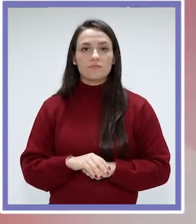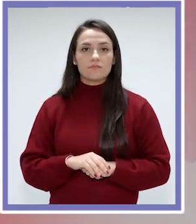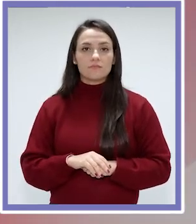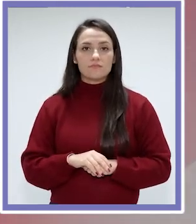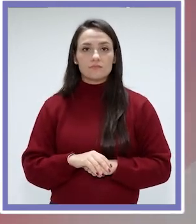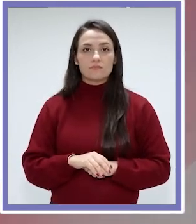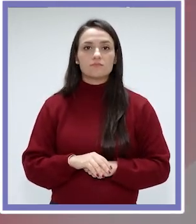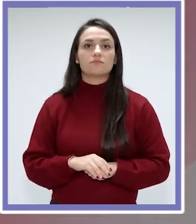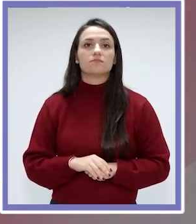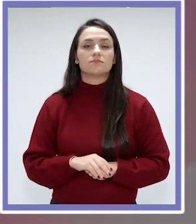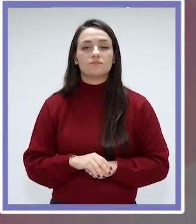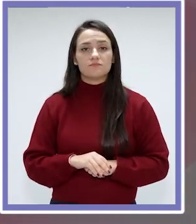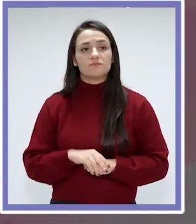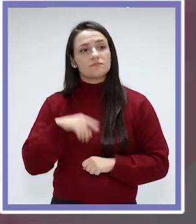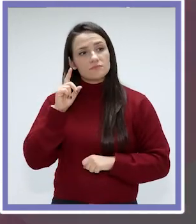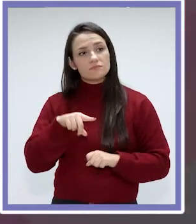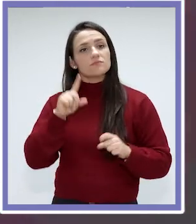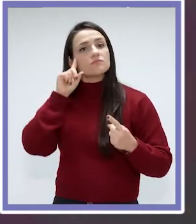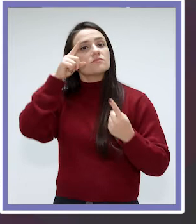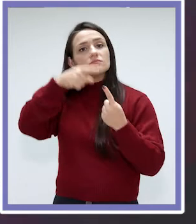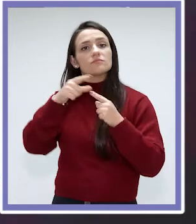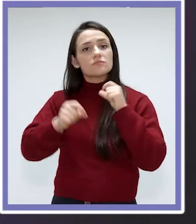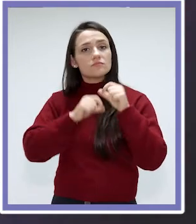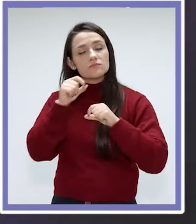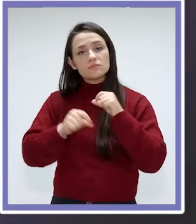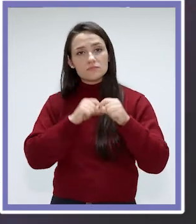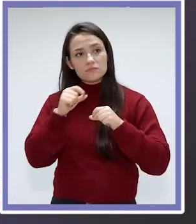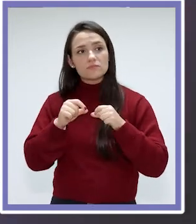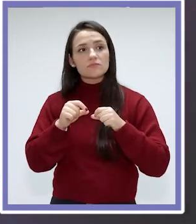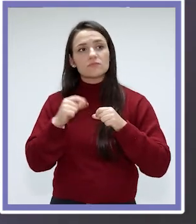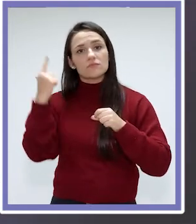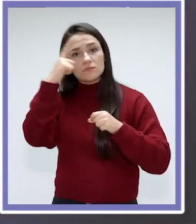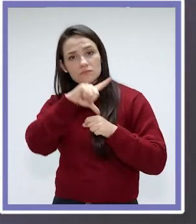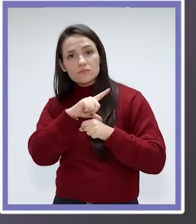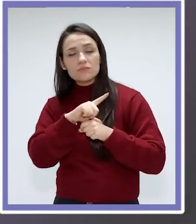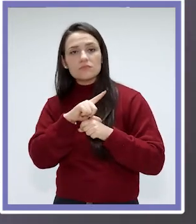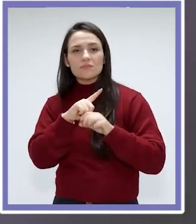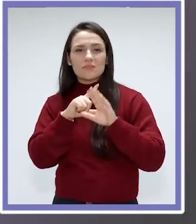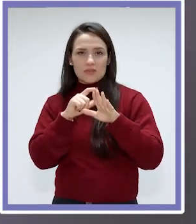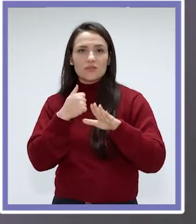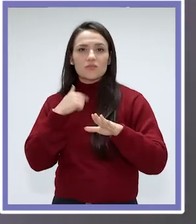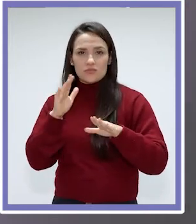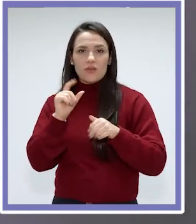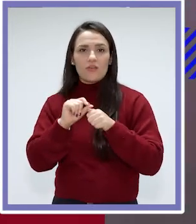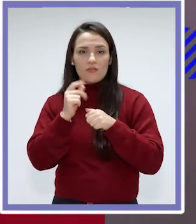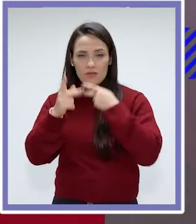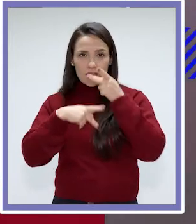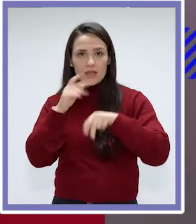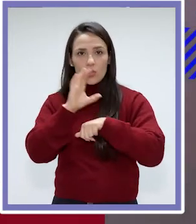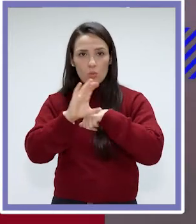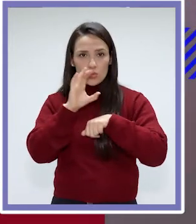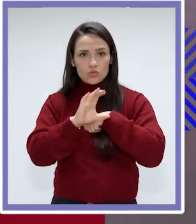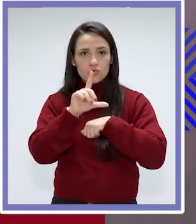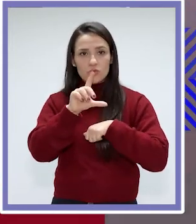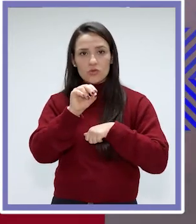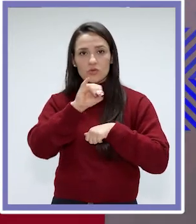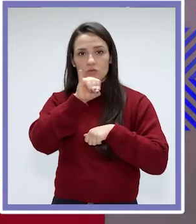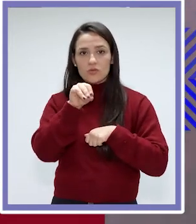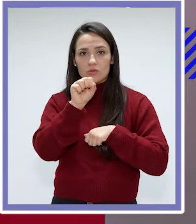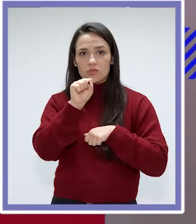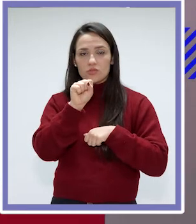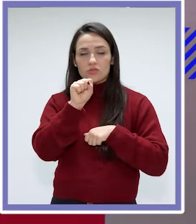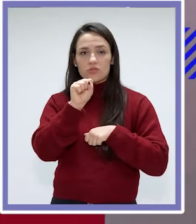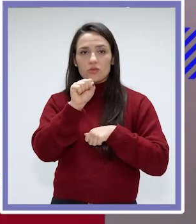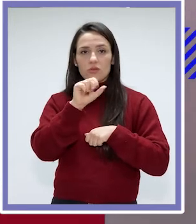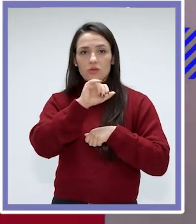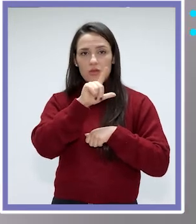estar entrando no mercado de trabalho a partir da Rota Bioceânica. Eu mencionei aquele curso de logística, né, que nós temos em Jardim. Por que aqui em Jardim?